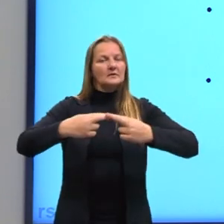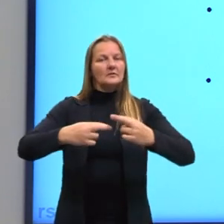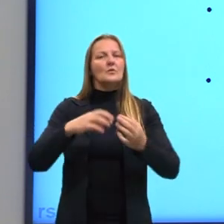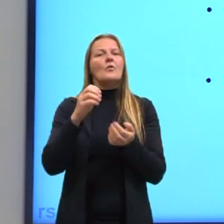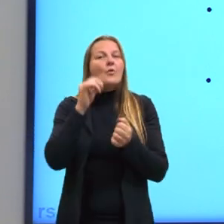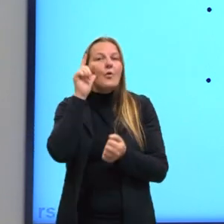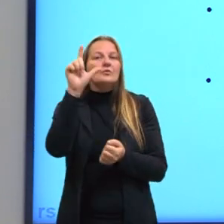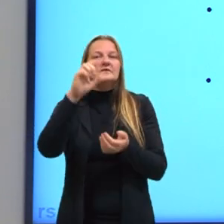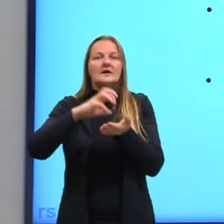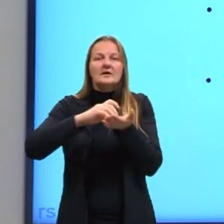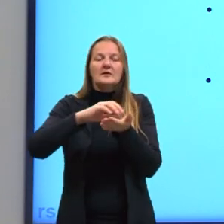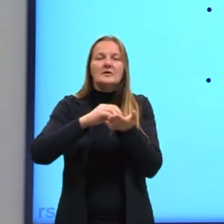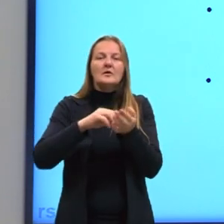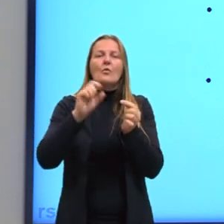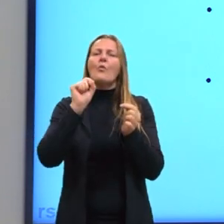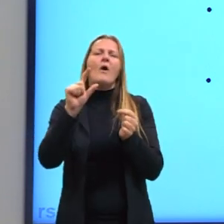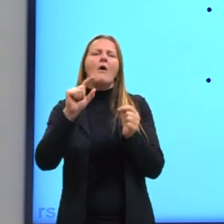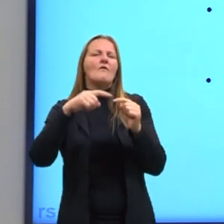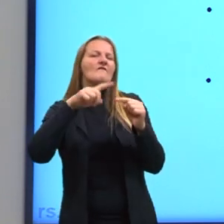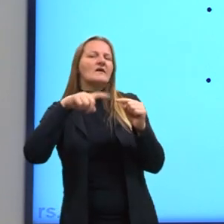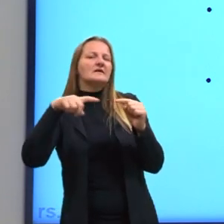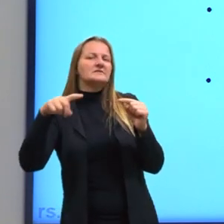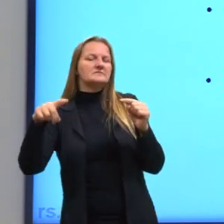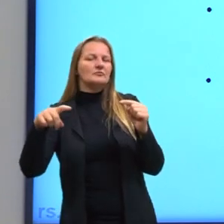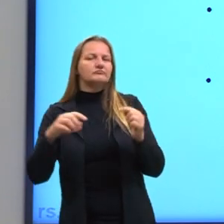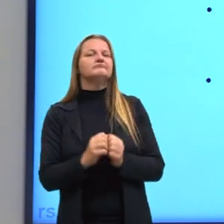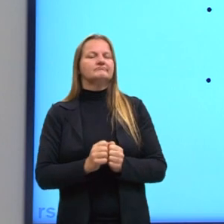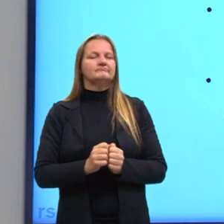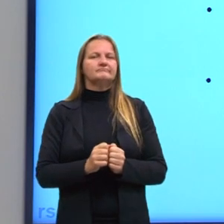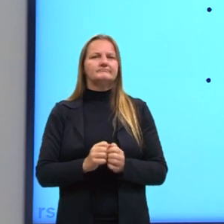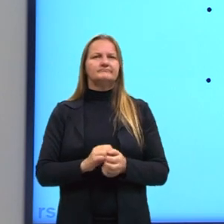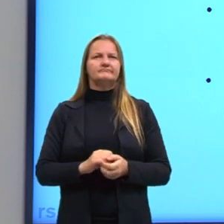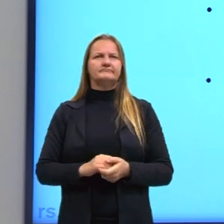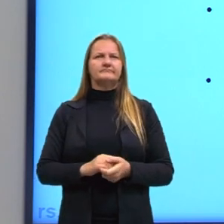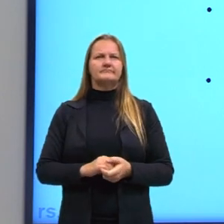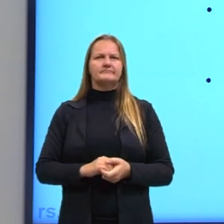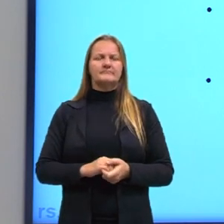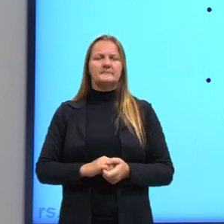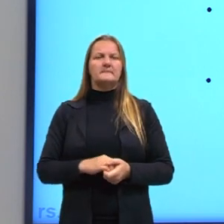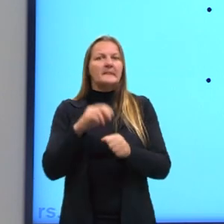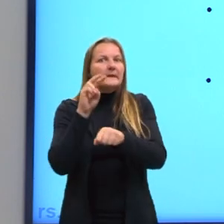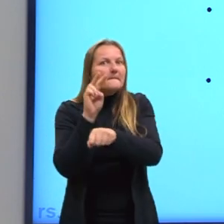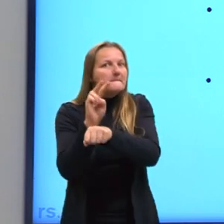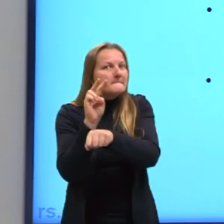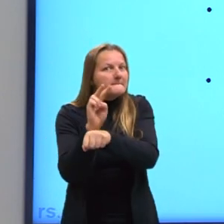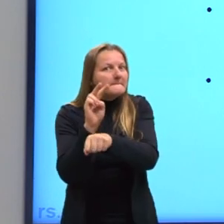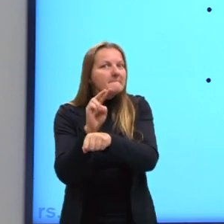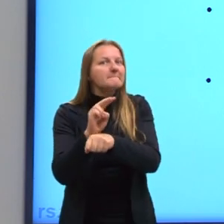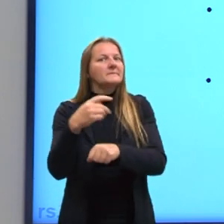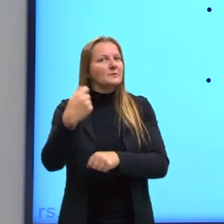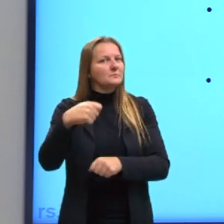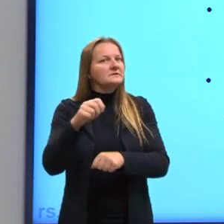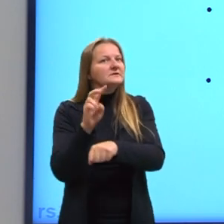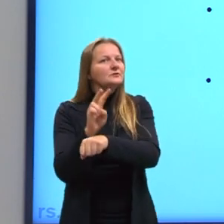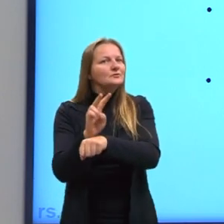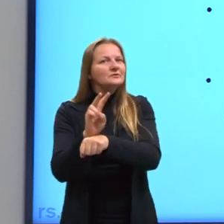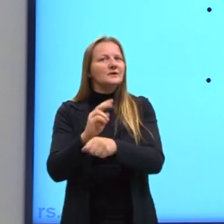calcular a a variação de entalpia a mais para isso precisa ter alguns cuidados né Precisa observar